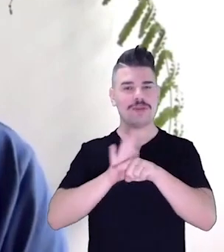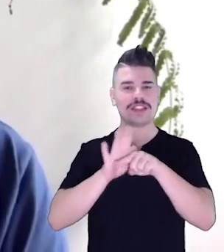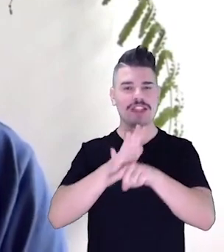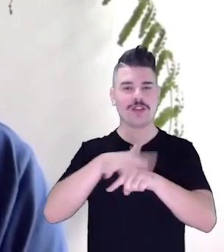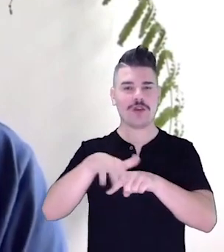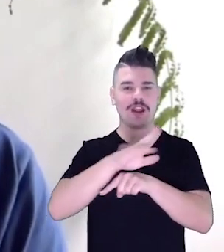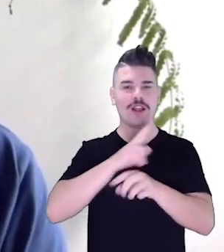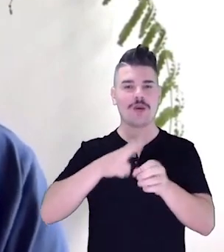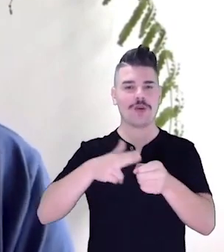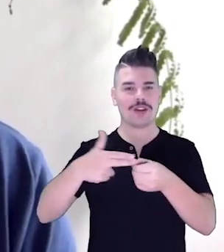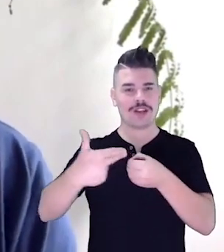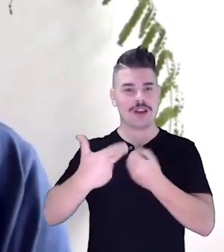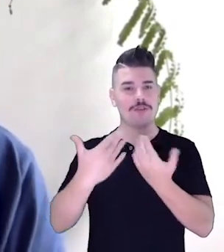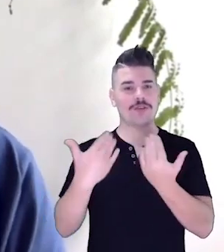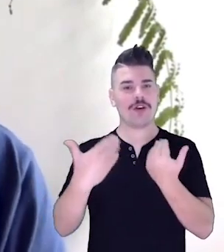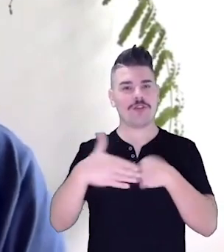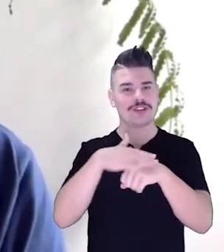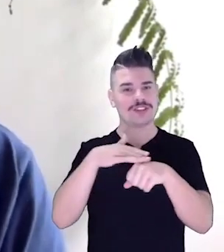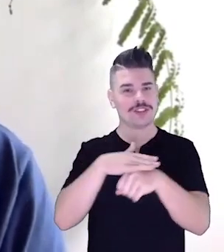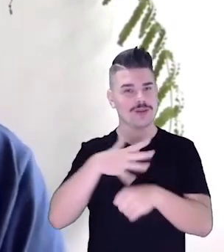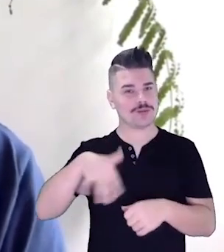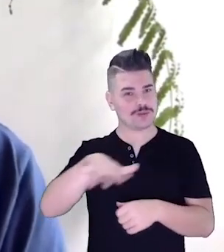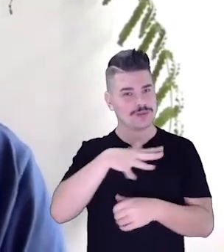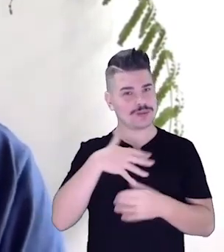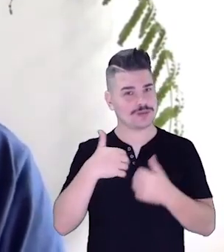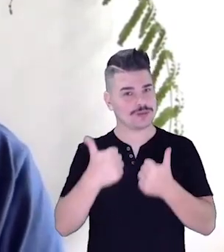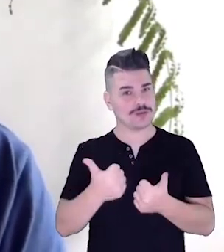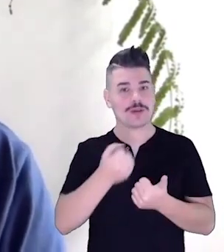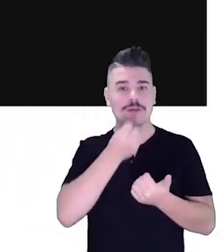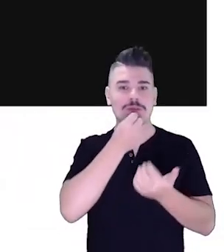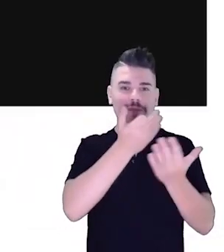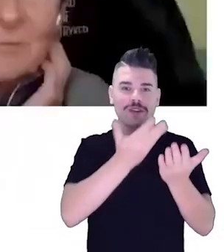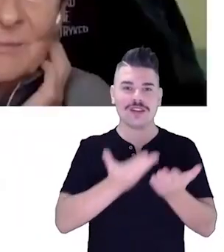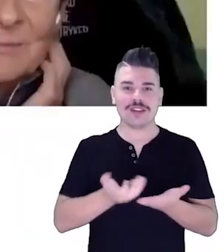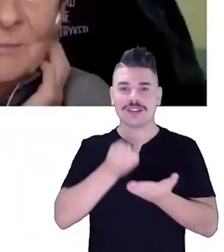pesquisadora da Unicamp e vai conduzir essa conversa com a gente.